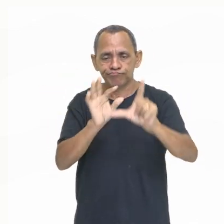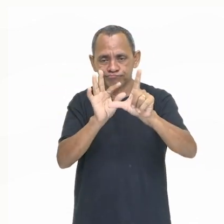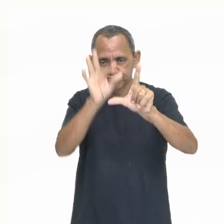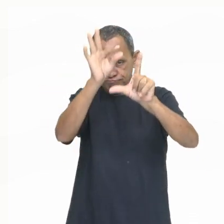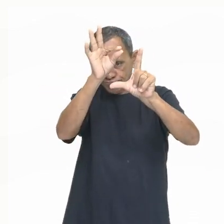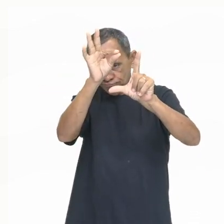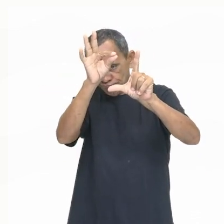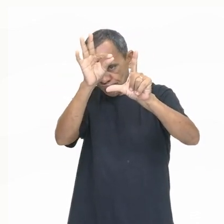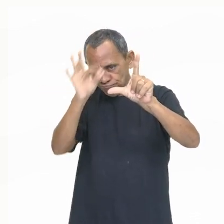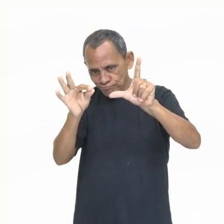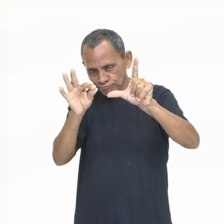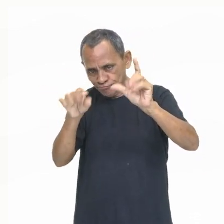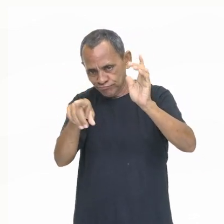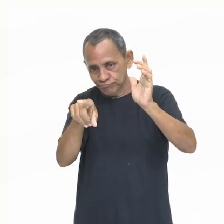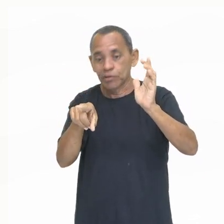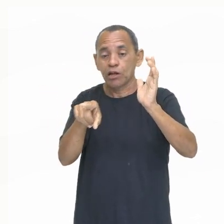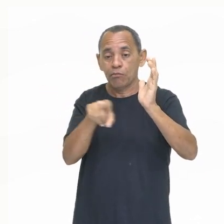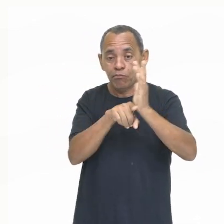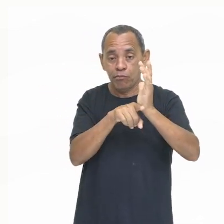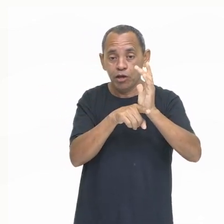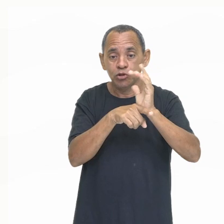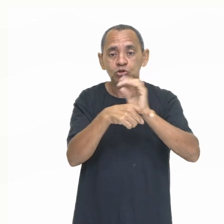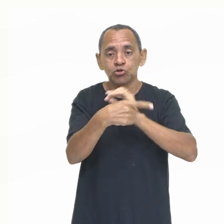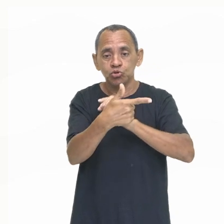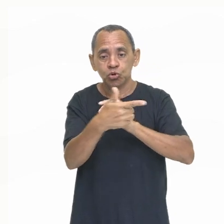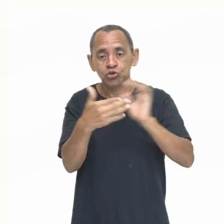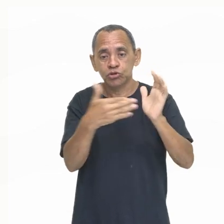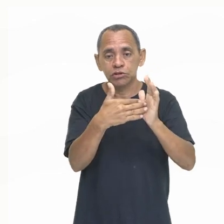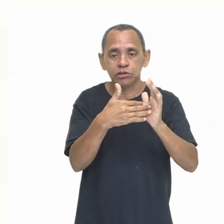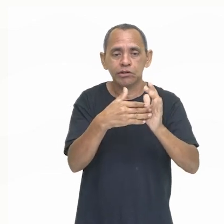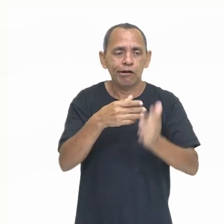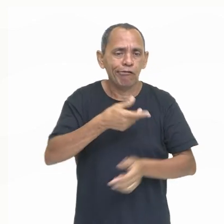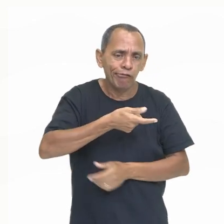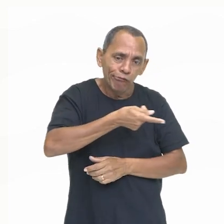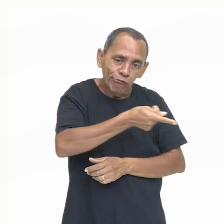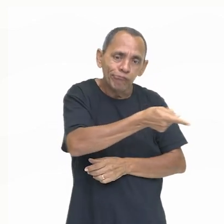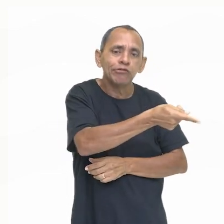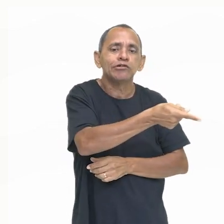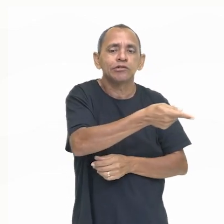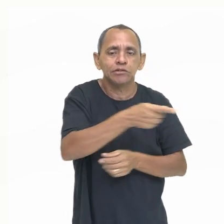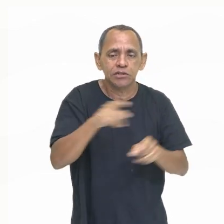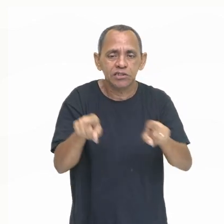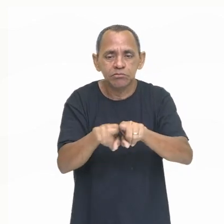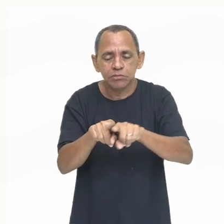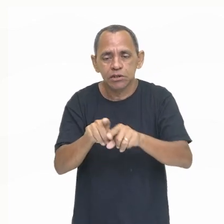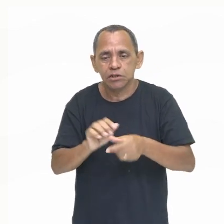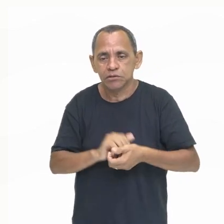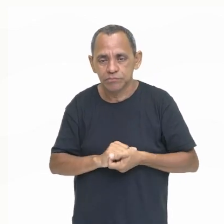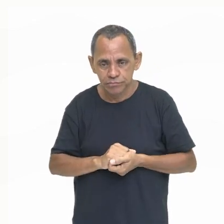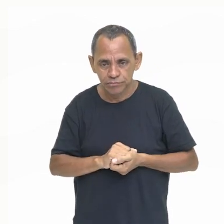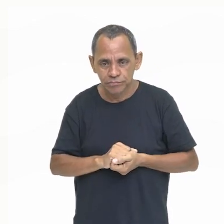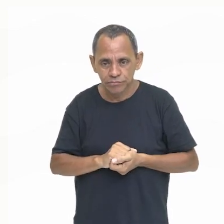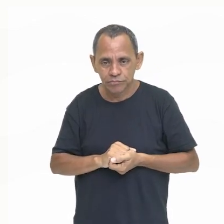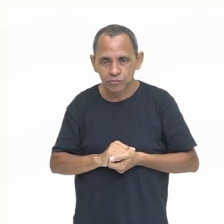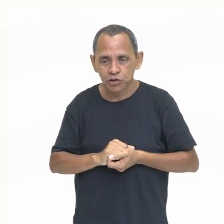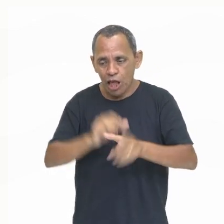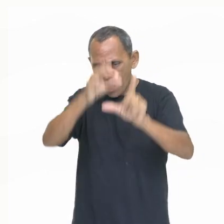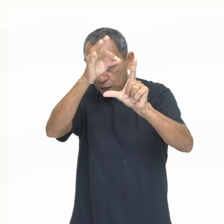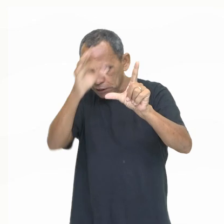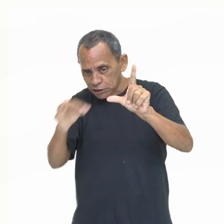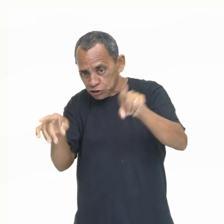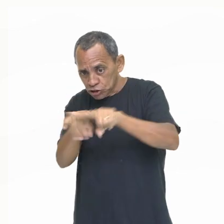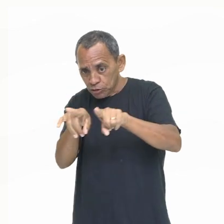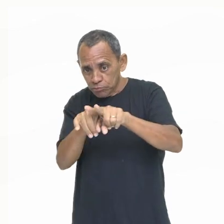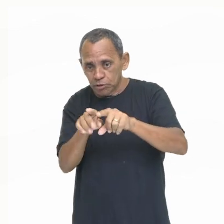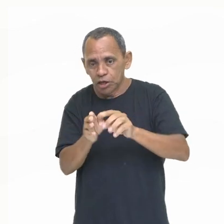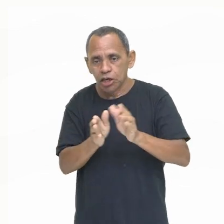2 até o infinito. Ela é decrescente e também ela é decrescente aqui nesse outro intervalo